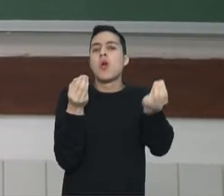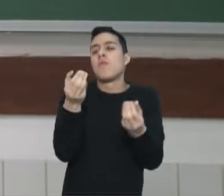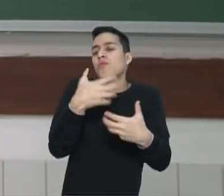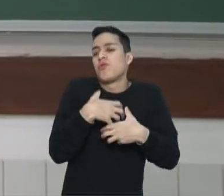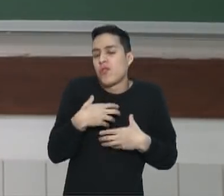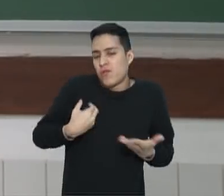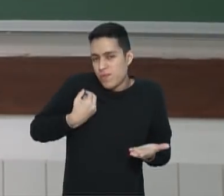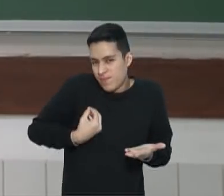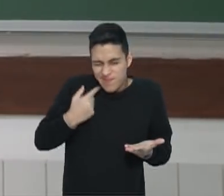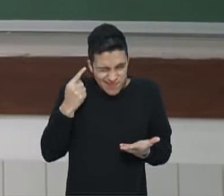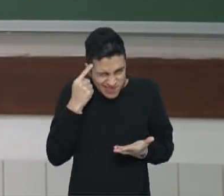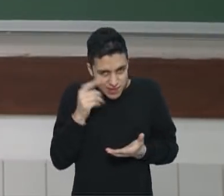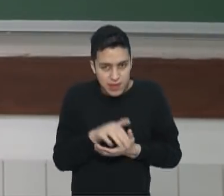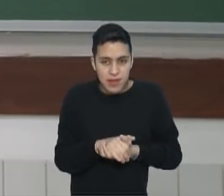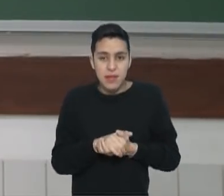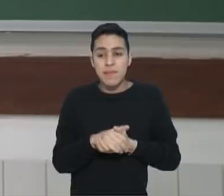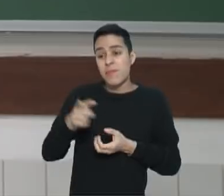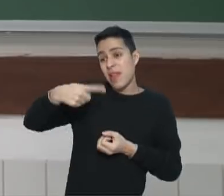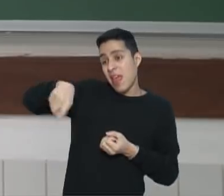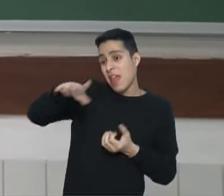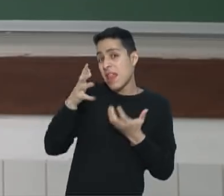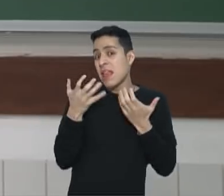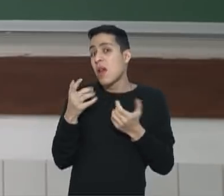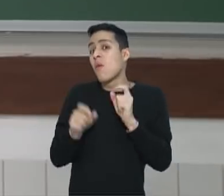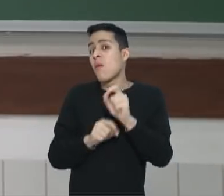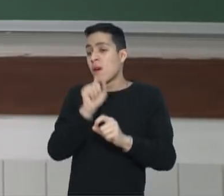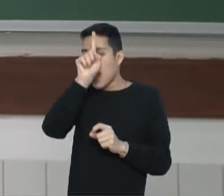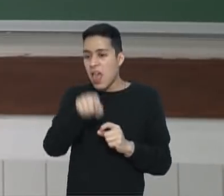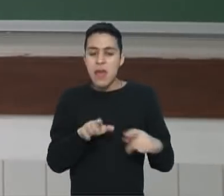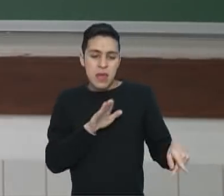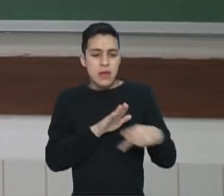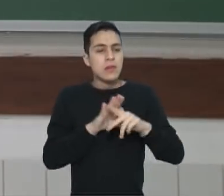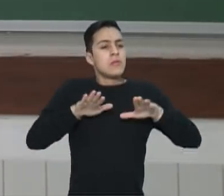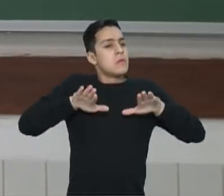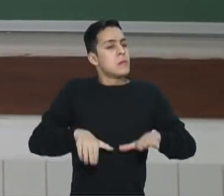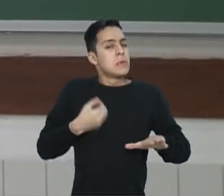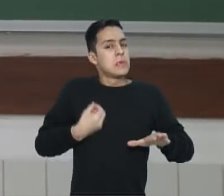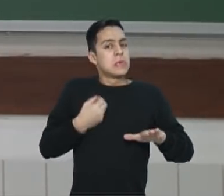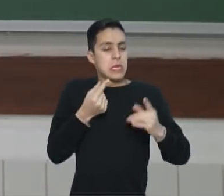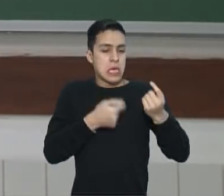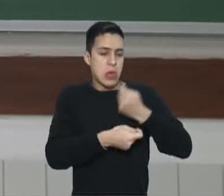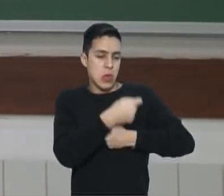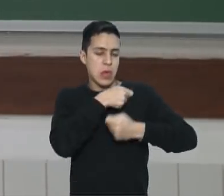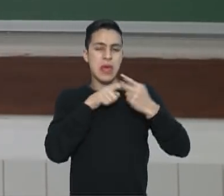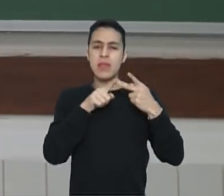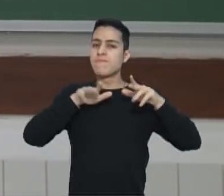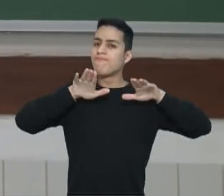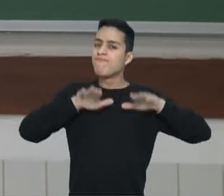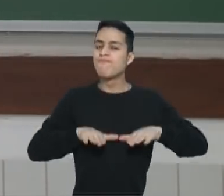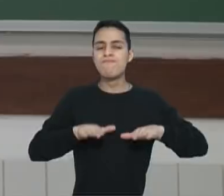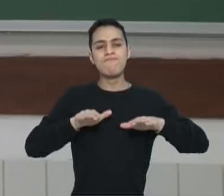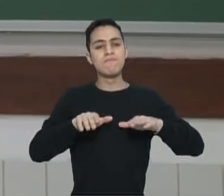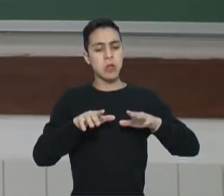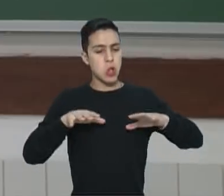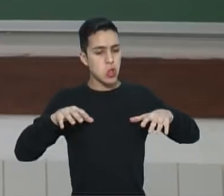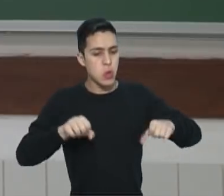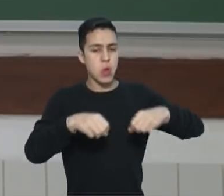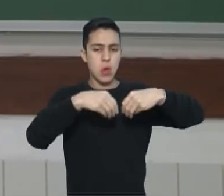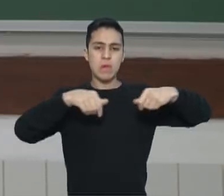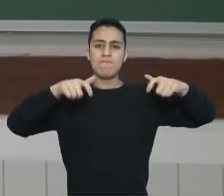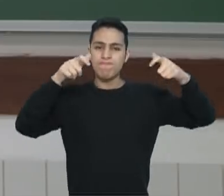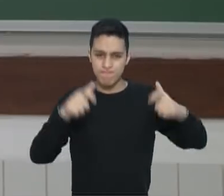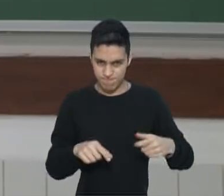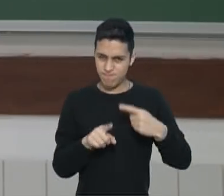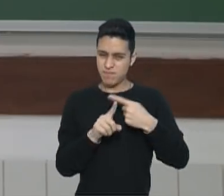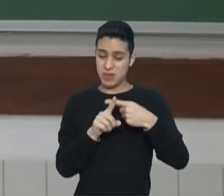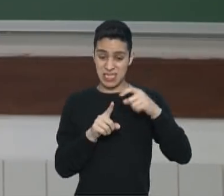de vida, né? Porque o que queriam, na verdade, os bárbaros era a estabilidade, tanto econômica quanto de fixação num território, já